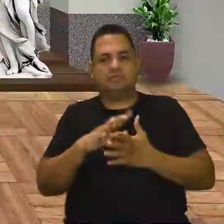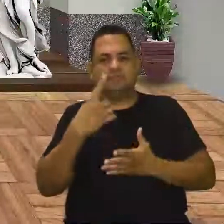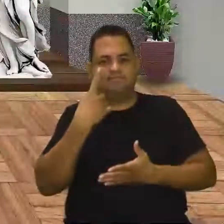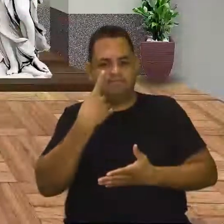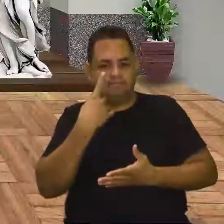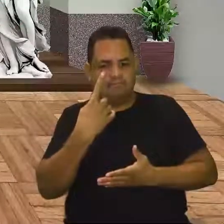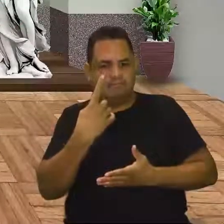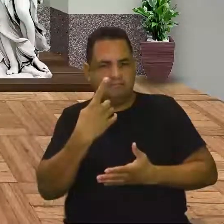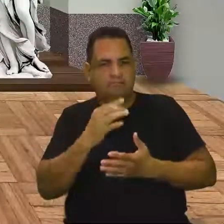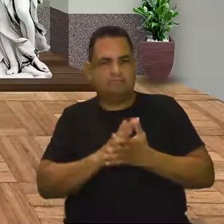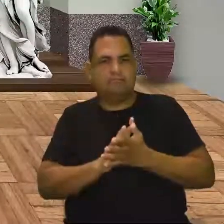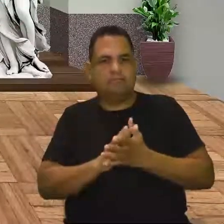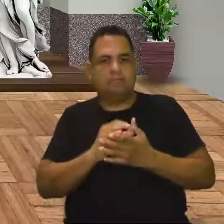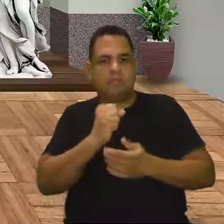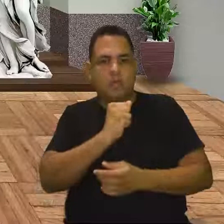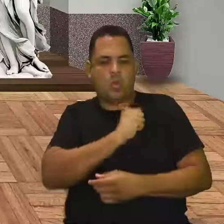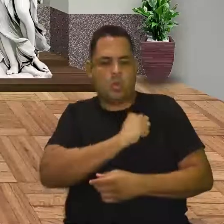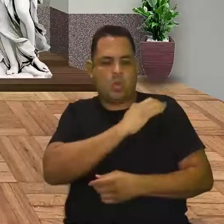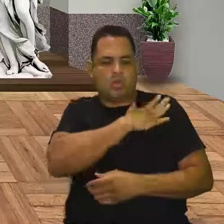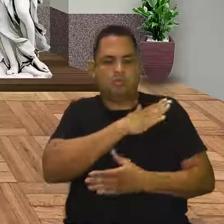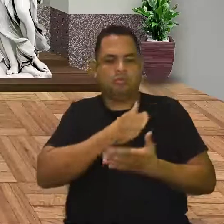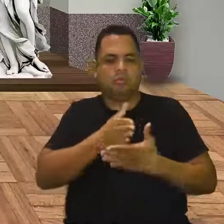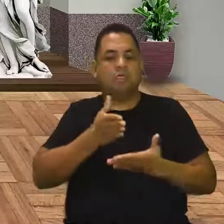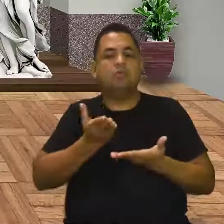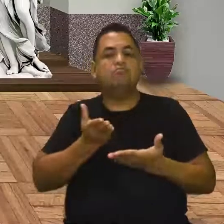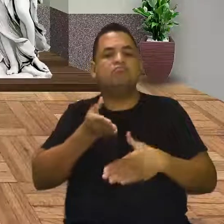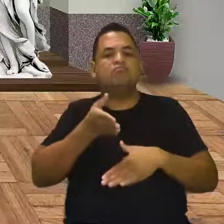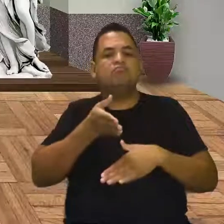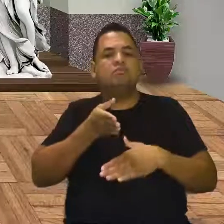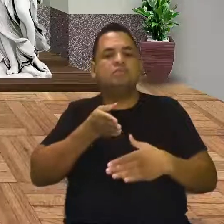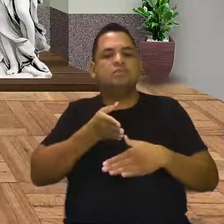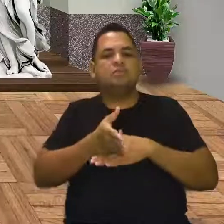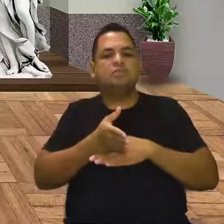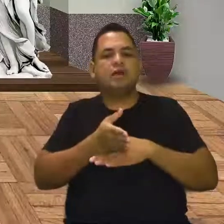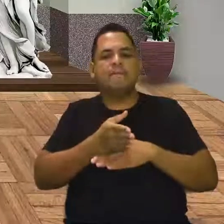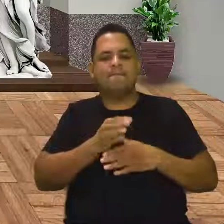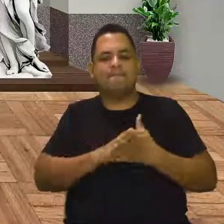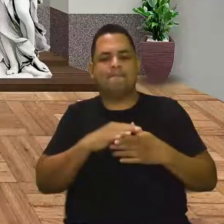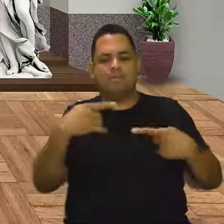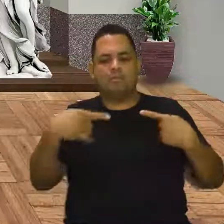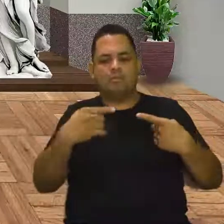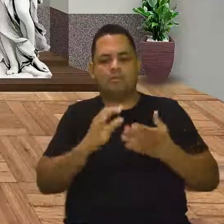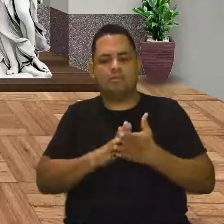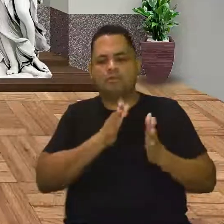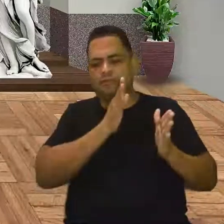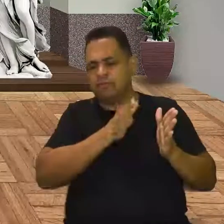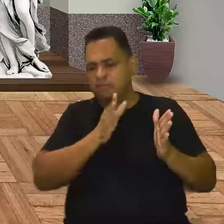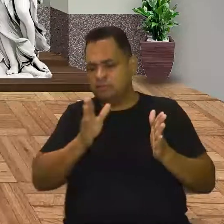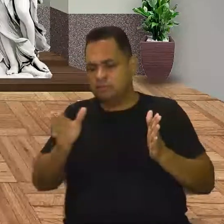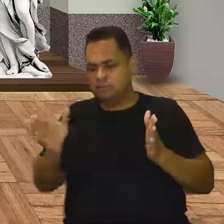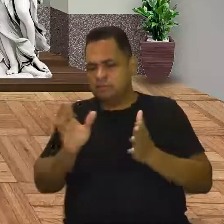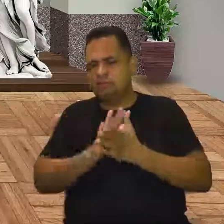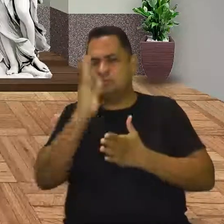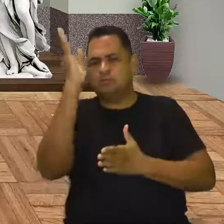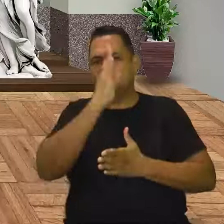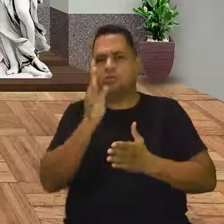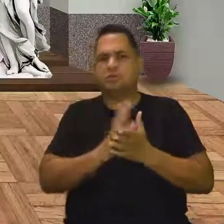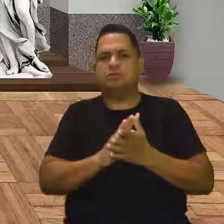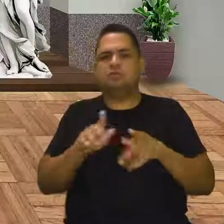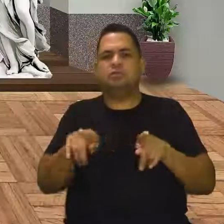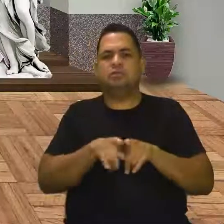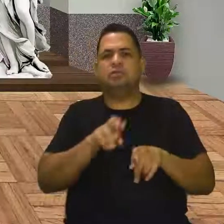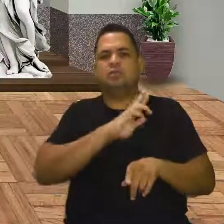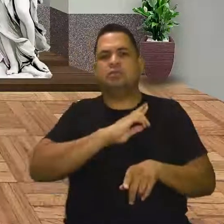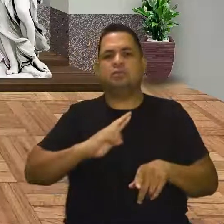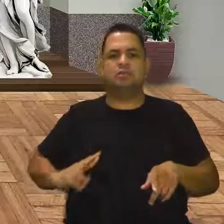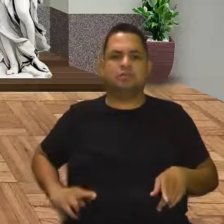os militares vão estar presentes na política por vários momentos. Sabiam disso? Agora na República, depois